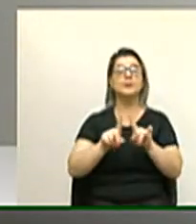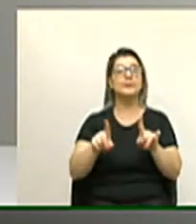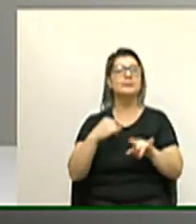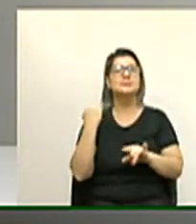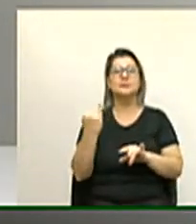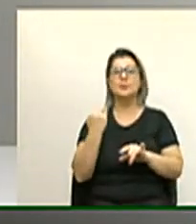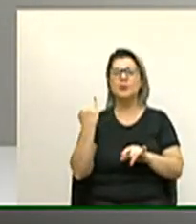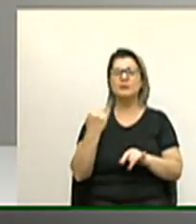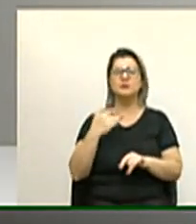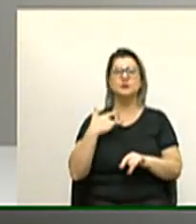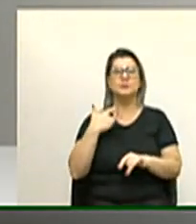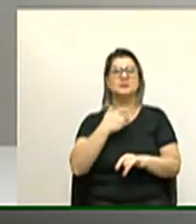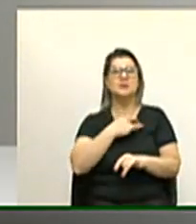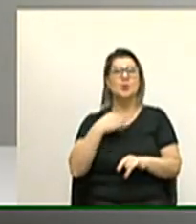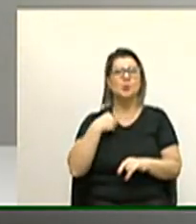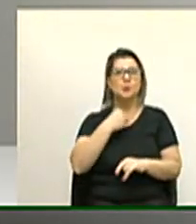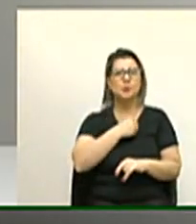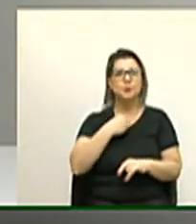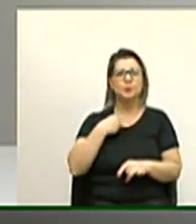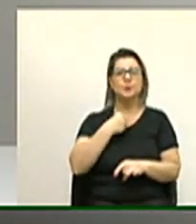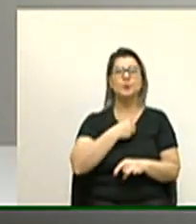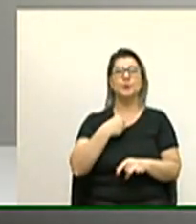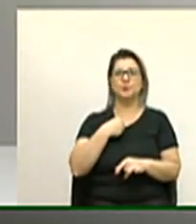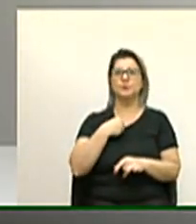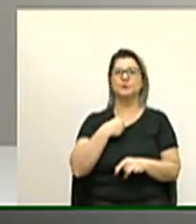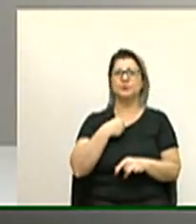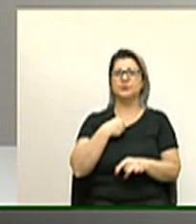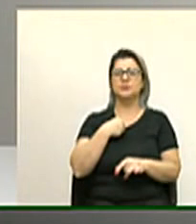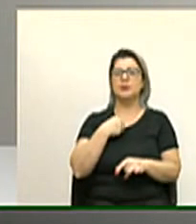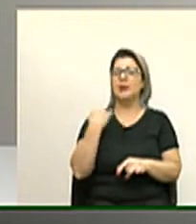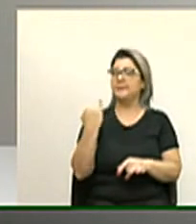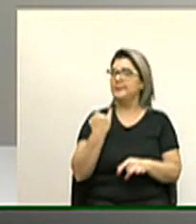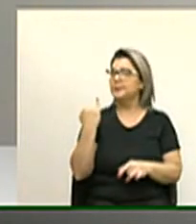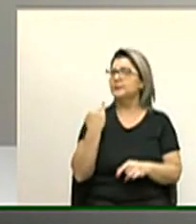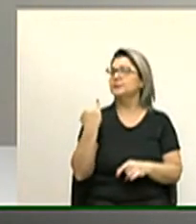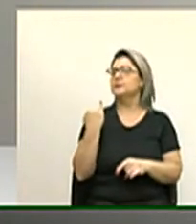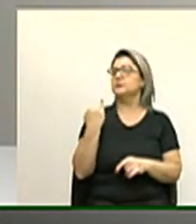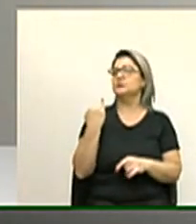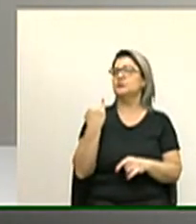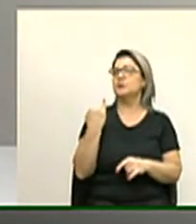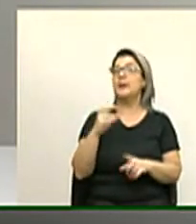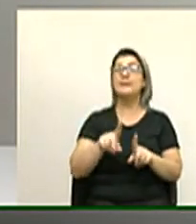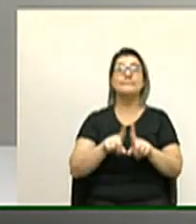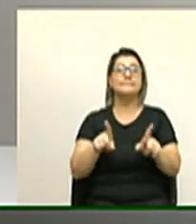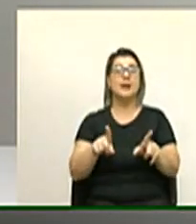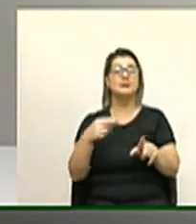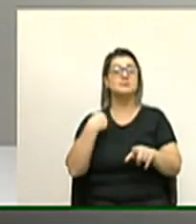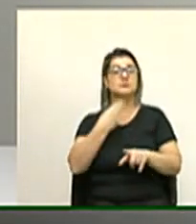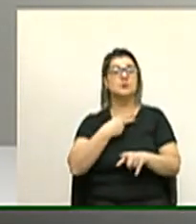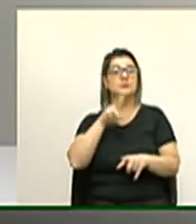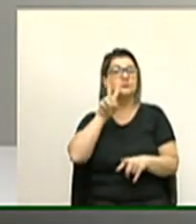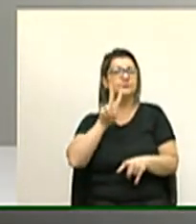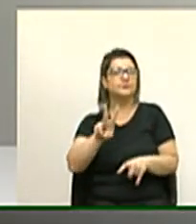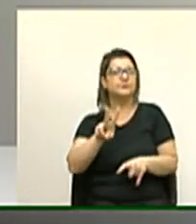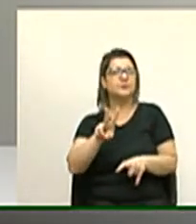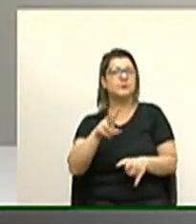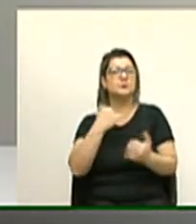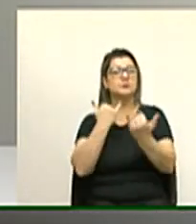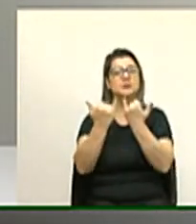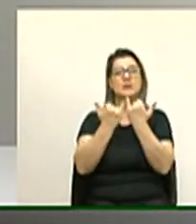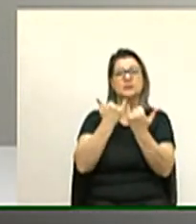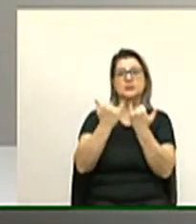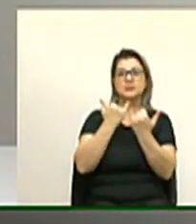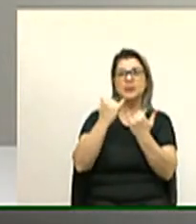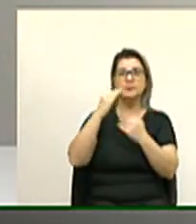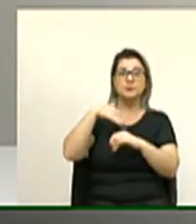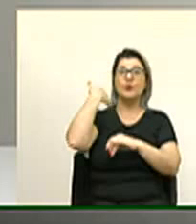a saúde, não deixe também de ser importante para a saúde, mas nós vemos aí exemplos, especialmente no exterior,